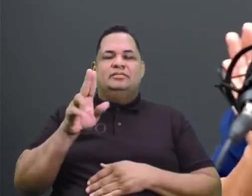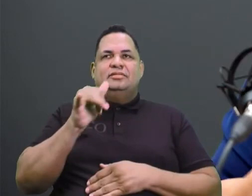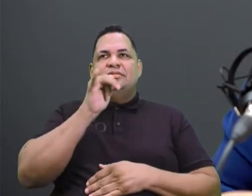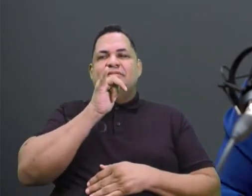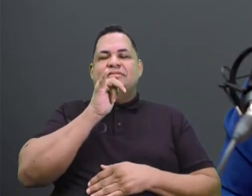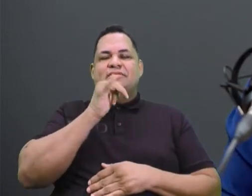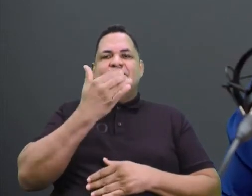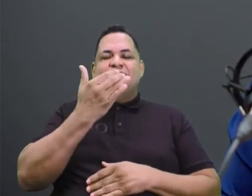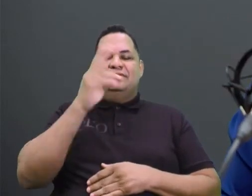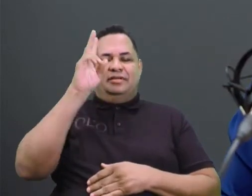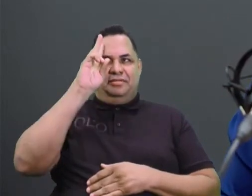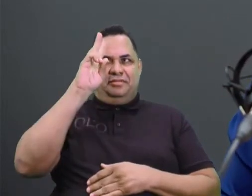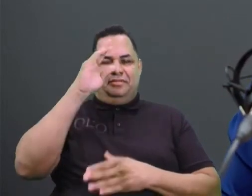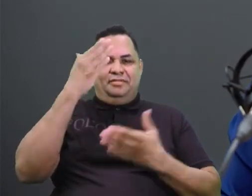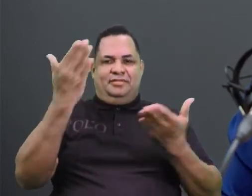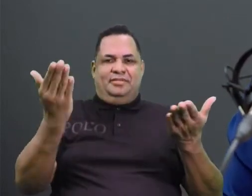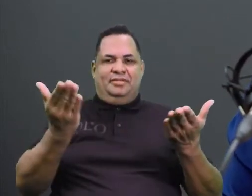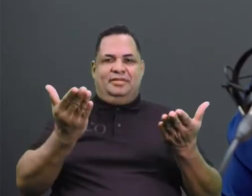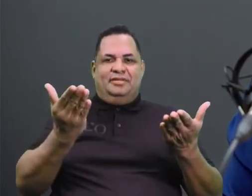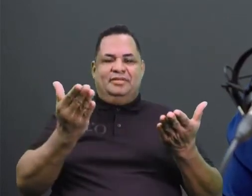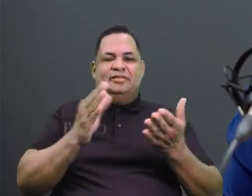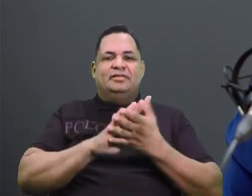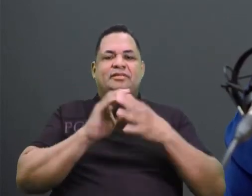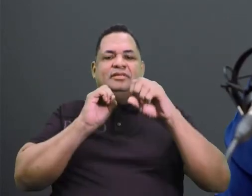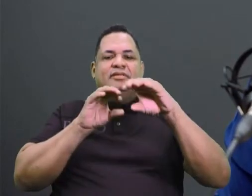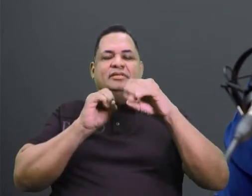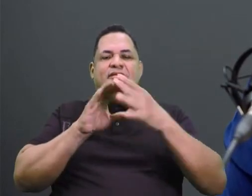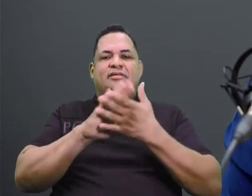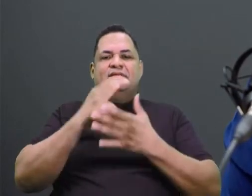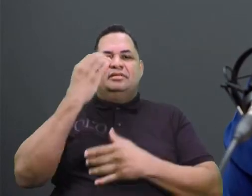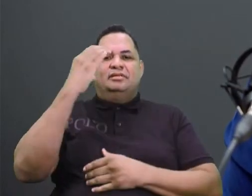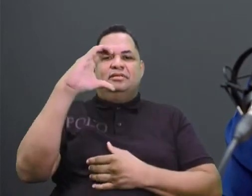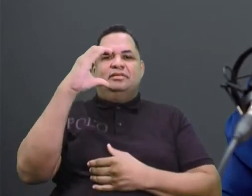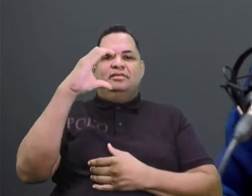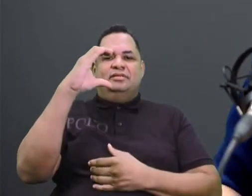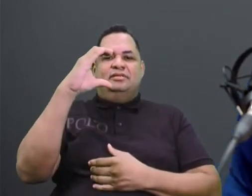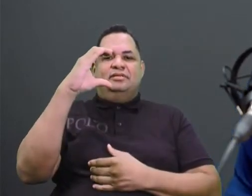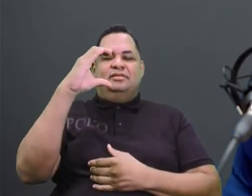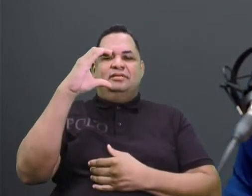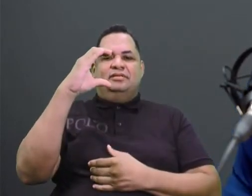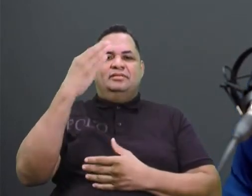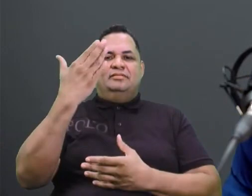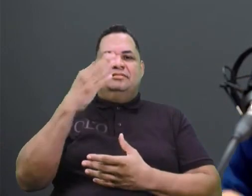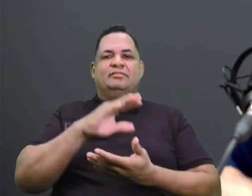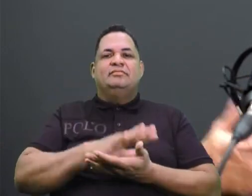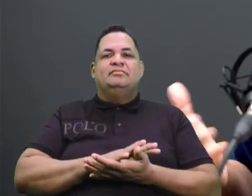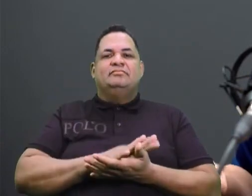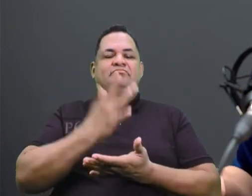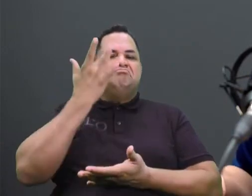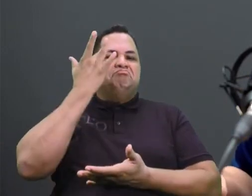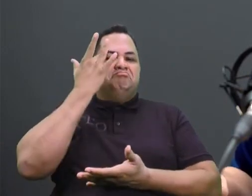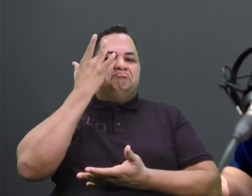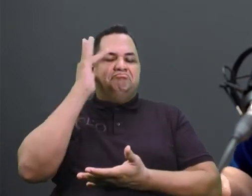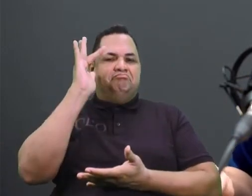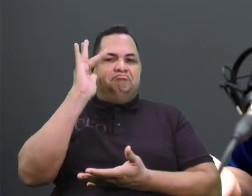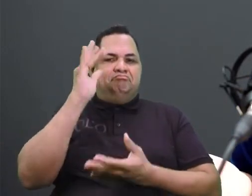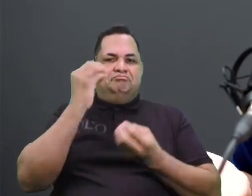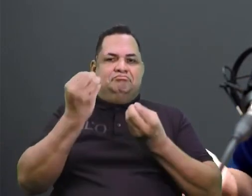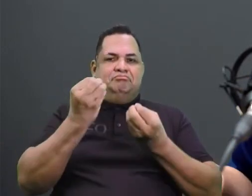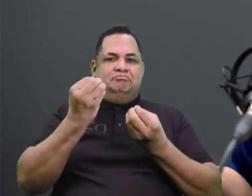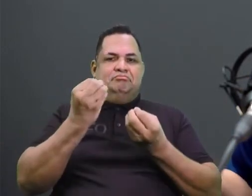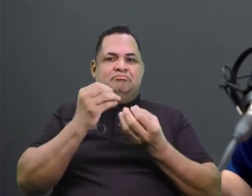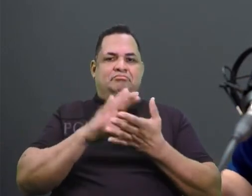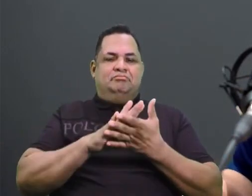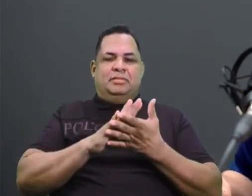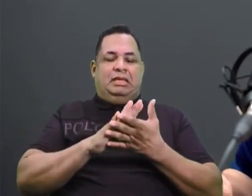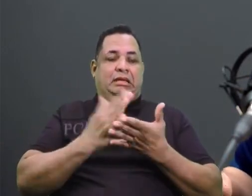esqueci, mas ele estava lá ensinando ciências, ficou lá, não sabia. Eu fiquei